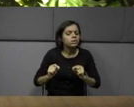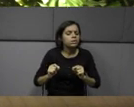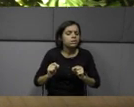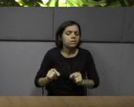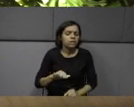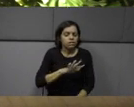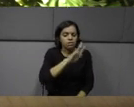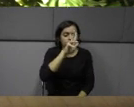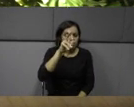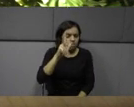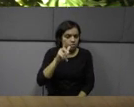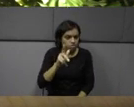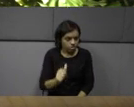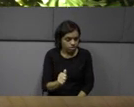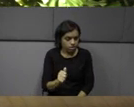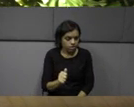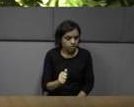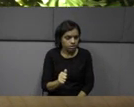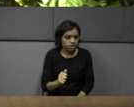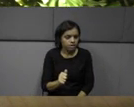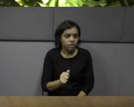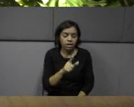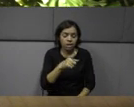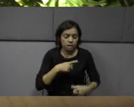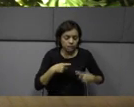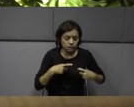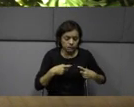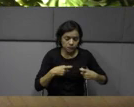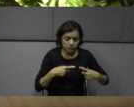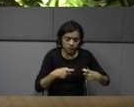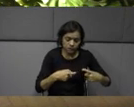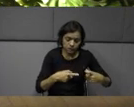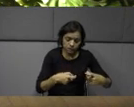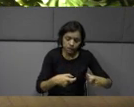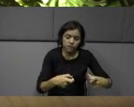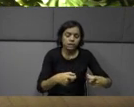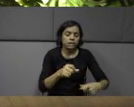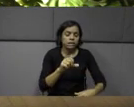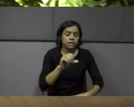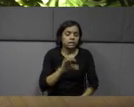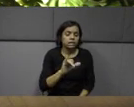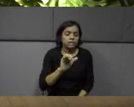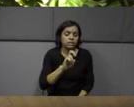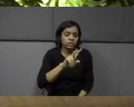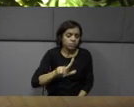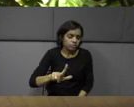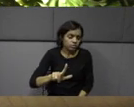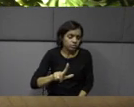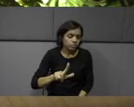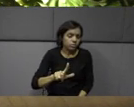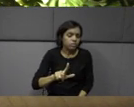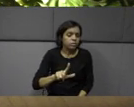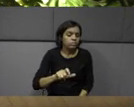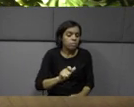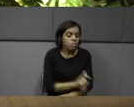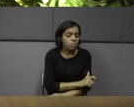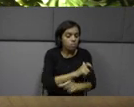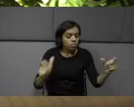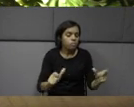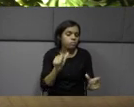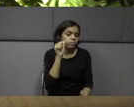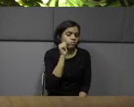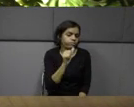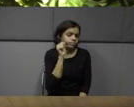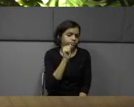subsaariana com grande índice de guerra civil onde a maioria da população é feminina as demandas